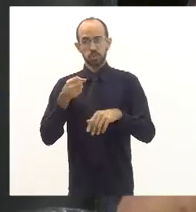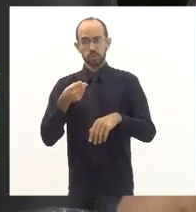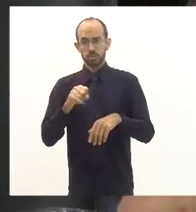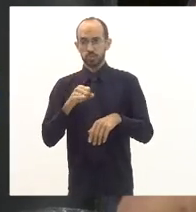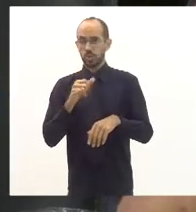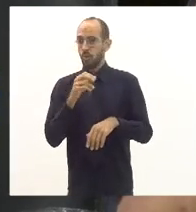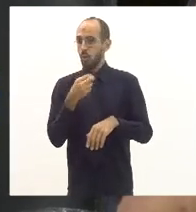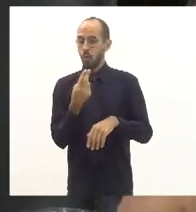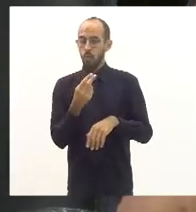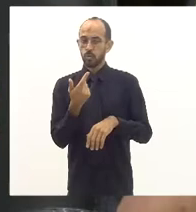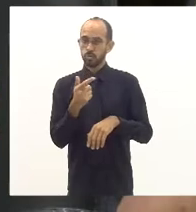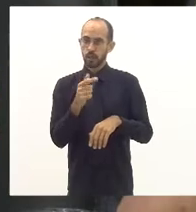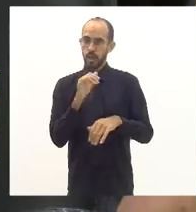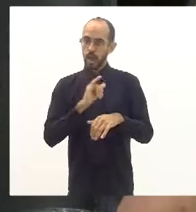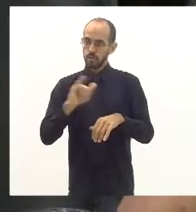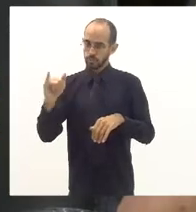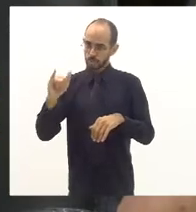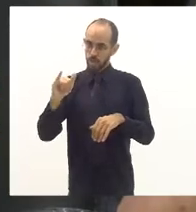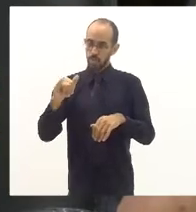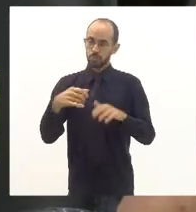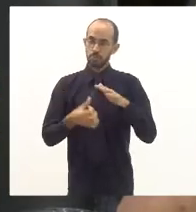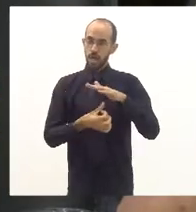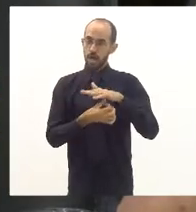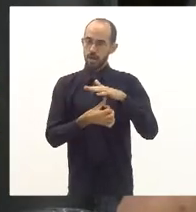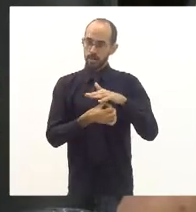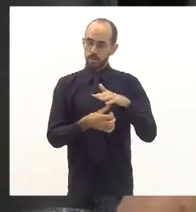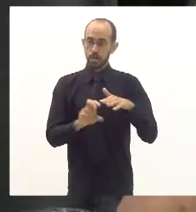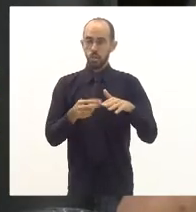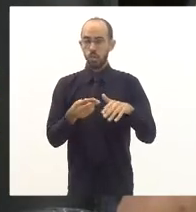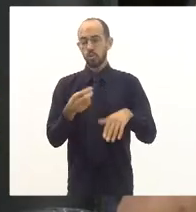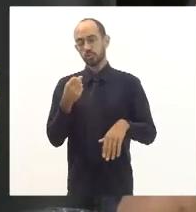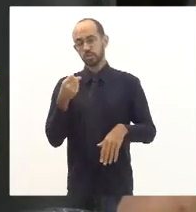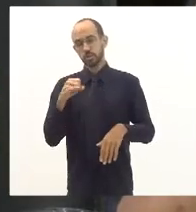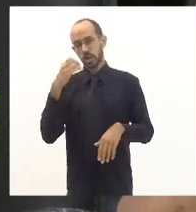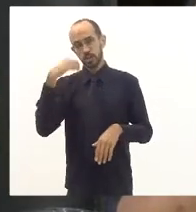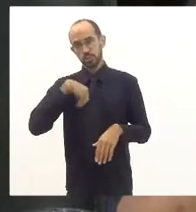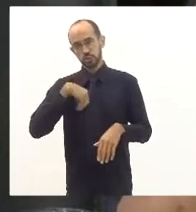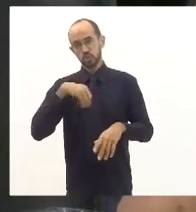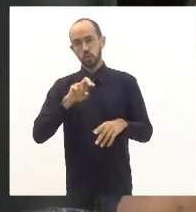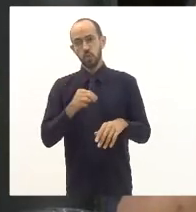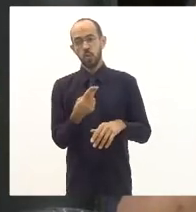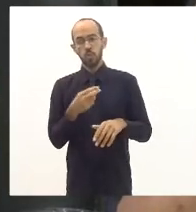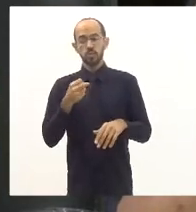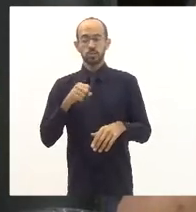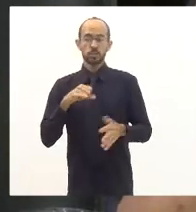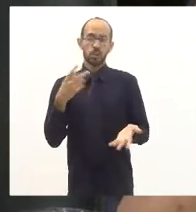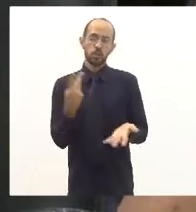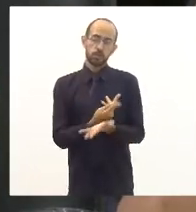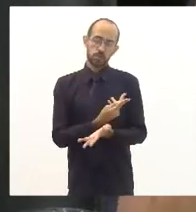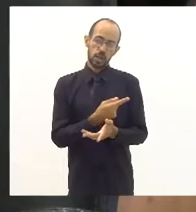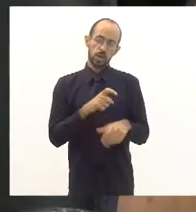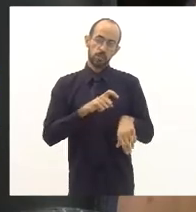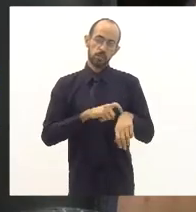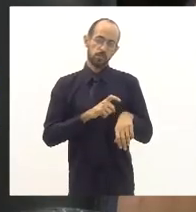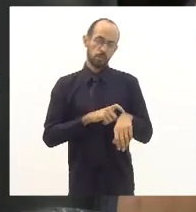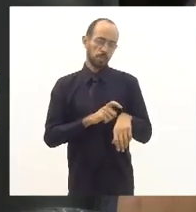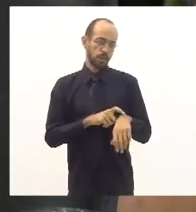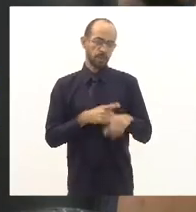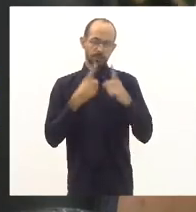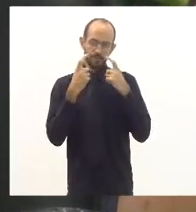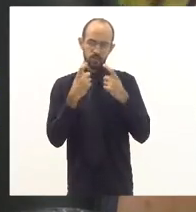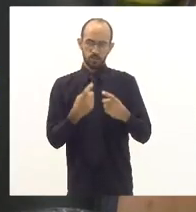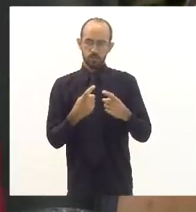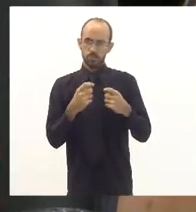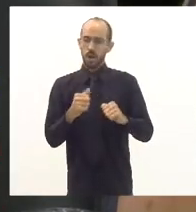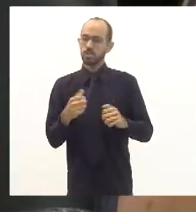pela clínica da família que marcou, se a pessoa se desinteressou daquele atendimento, se naquele dia ela sofreu uma violência. Pode acontecer uma porção